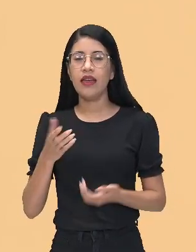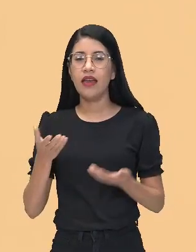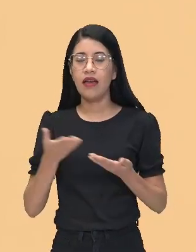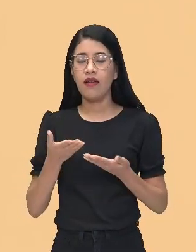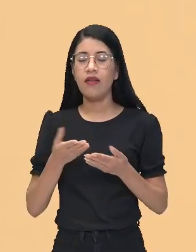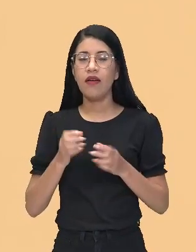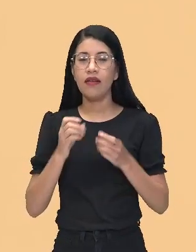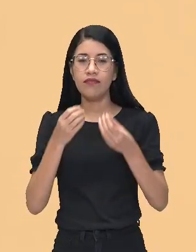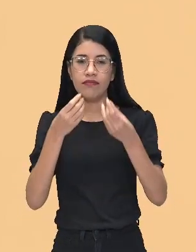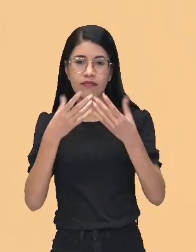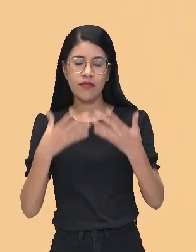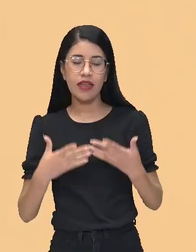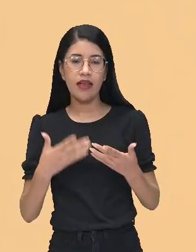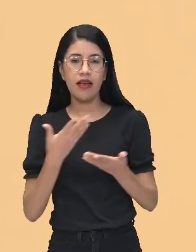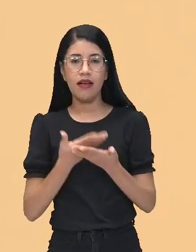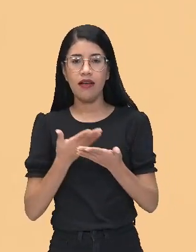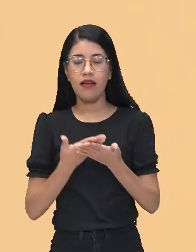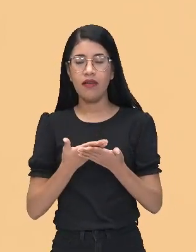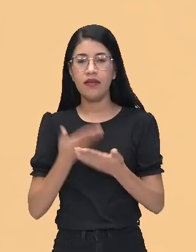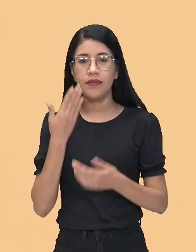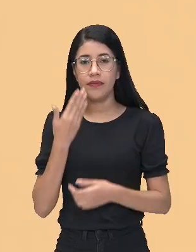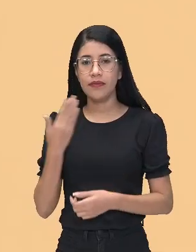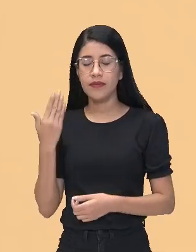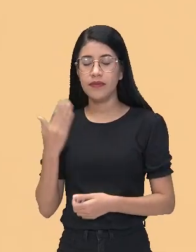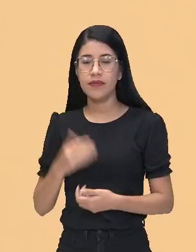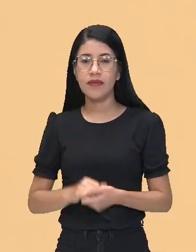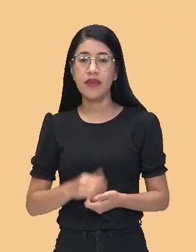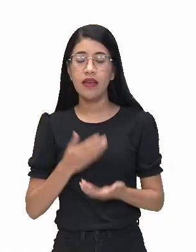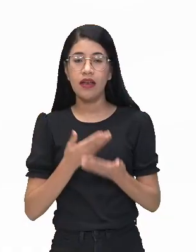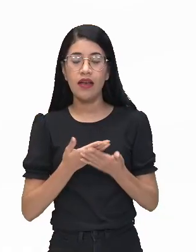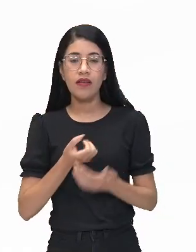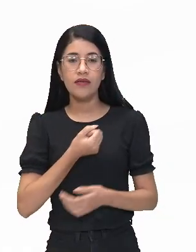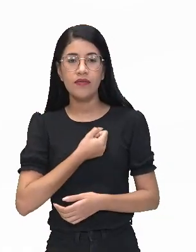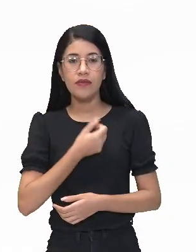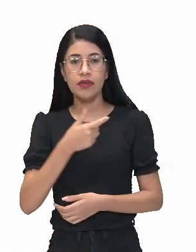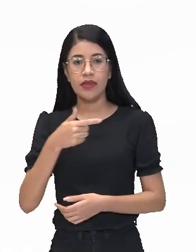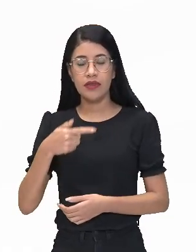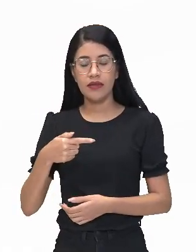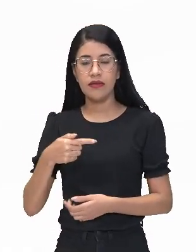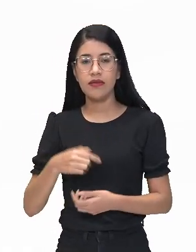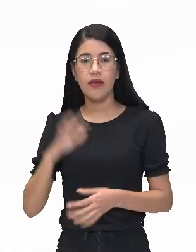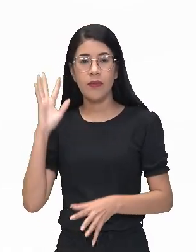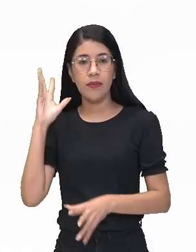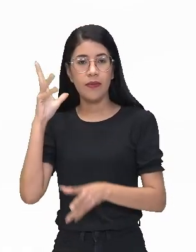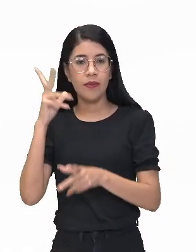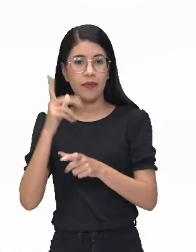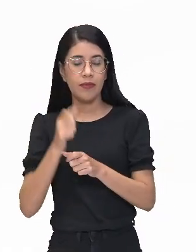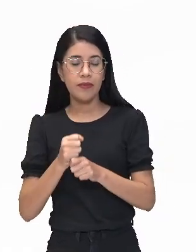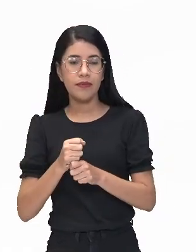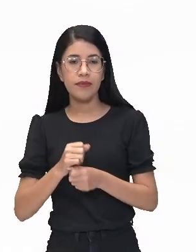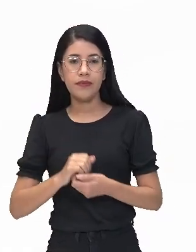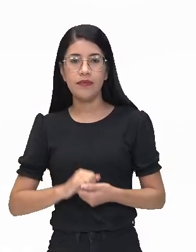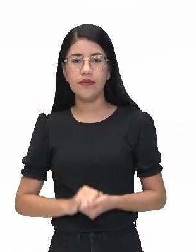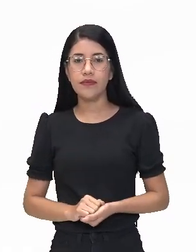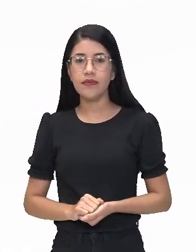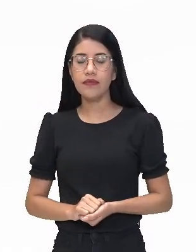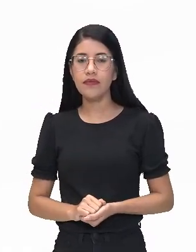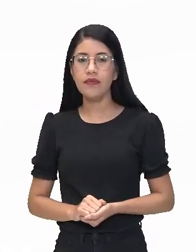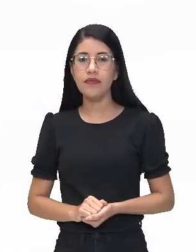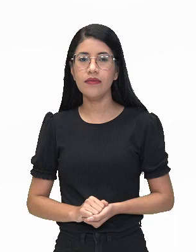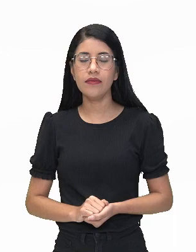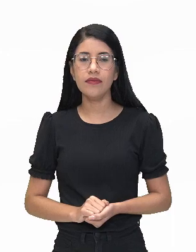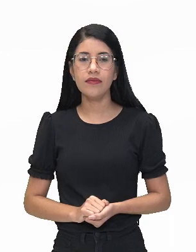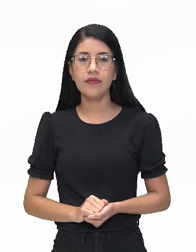assistir mais uma aula. Vamos dar uma olhada aí, é a aula de número 7, tá? Nós vamos fazer mais uma parte da revisão, tá